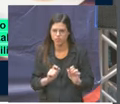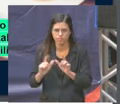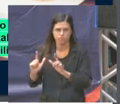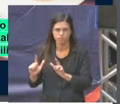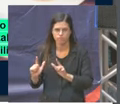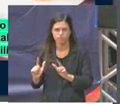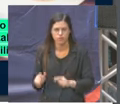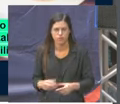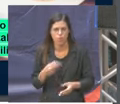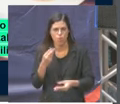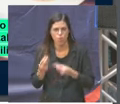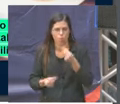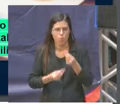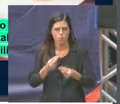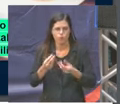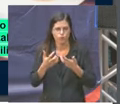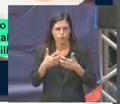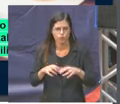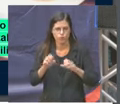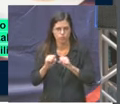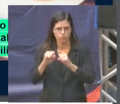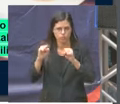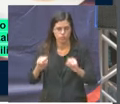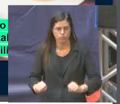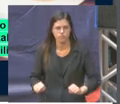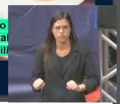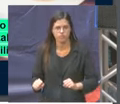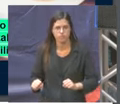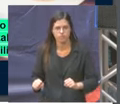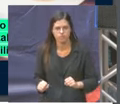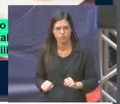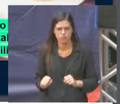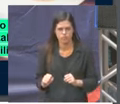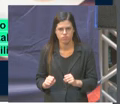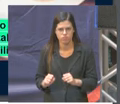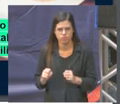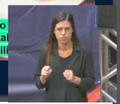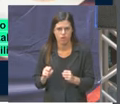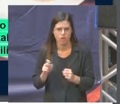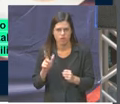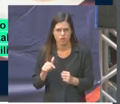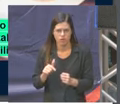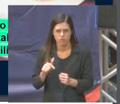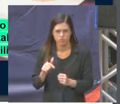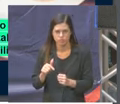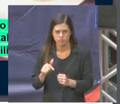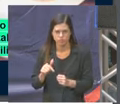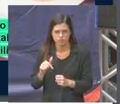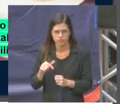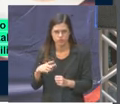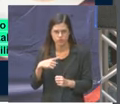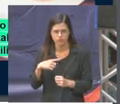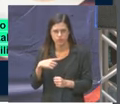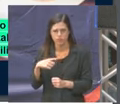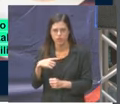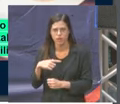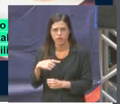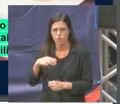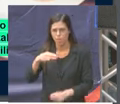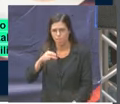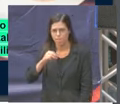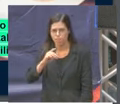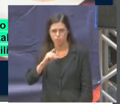aqui. Aqui é como é que funciona o sistema. Ela é toda de forma remota, ela já vai com um molde acoplado, então,